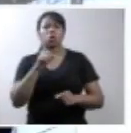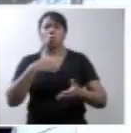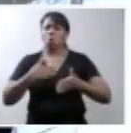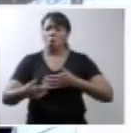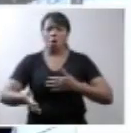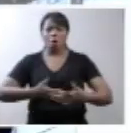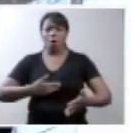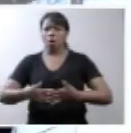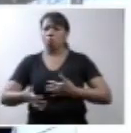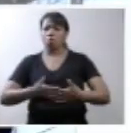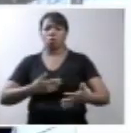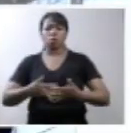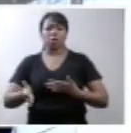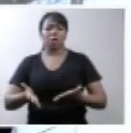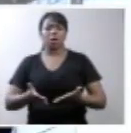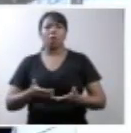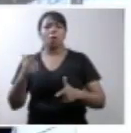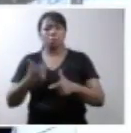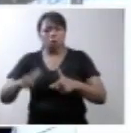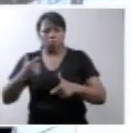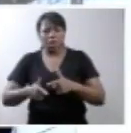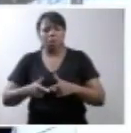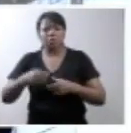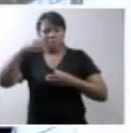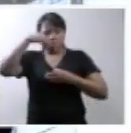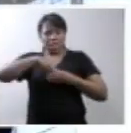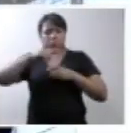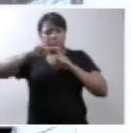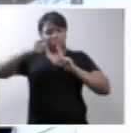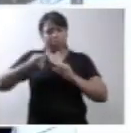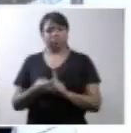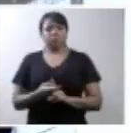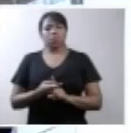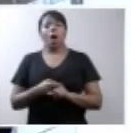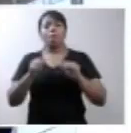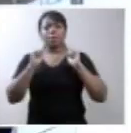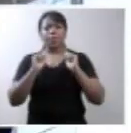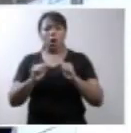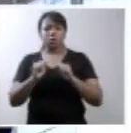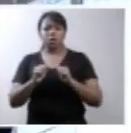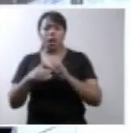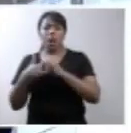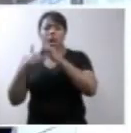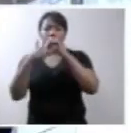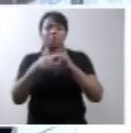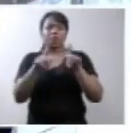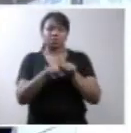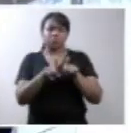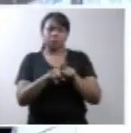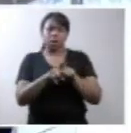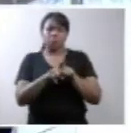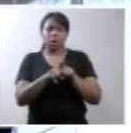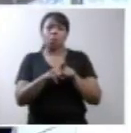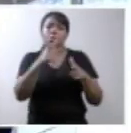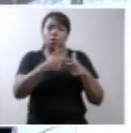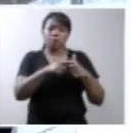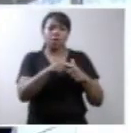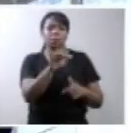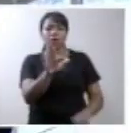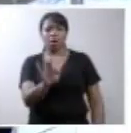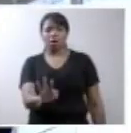e ele me diz que qualquer intercorrência na gestante pode ser levada até a